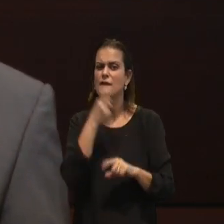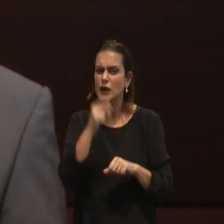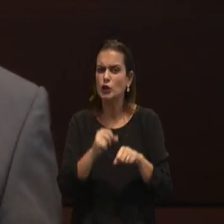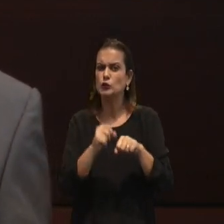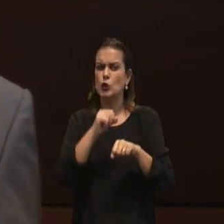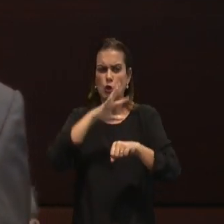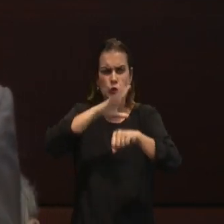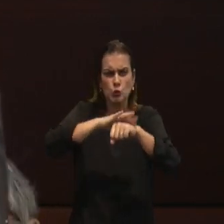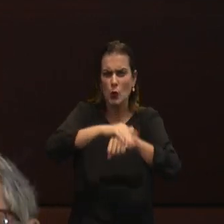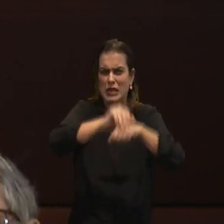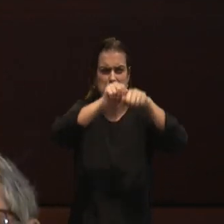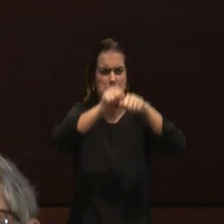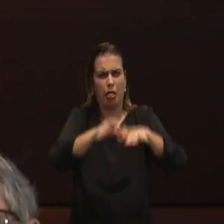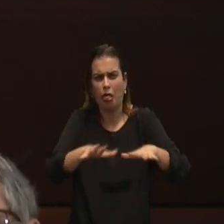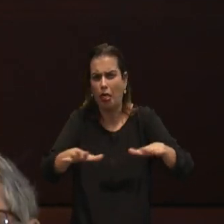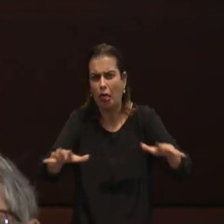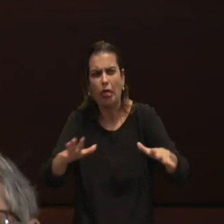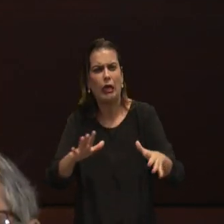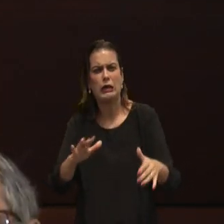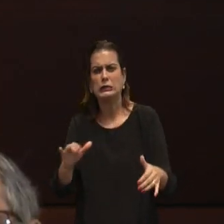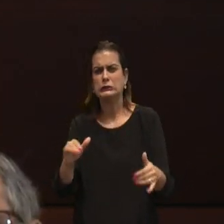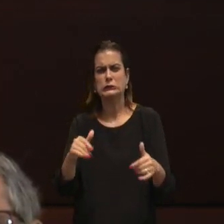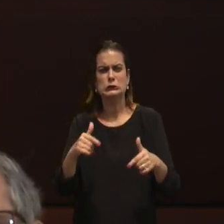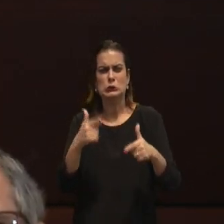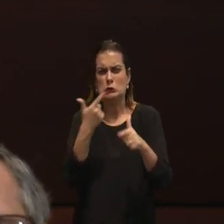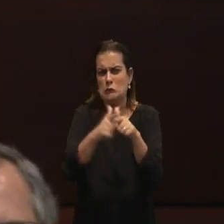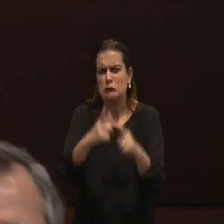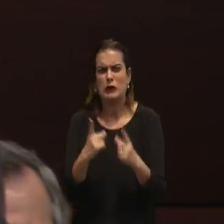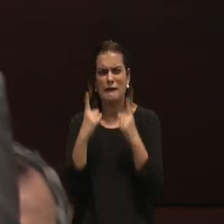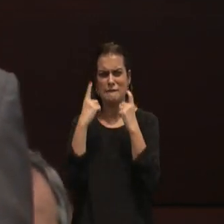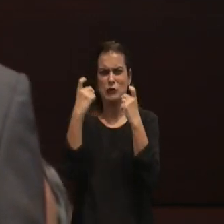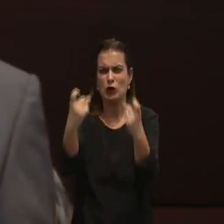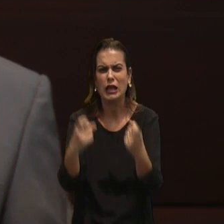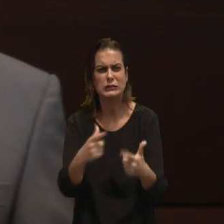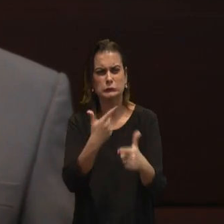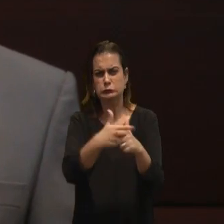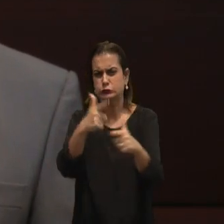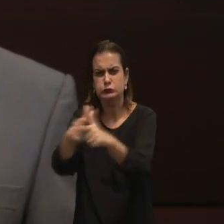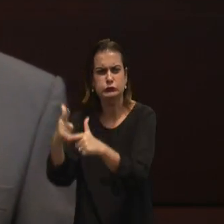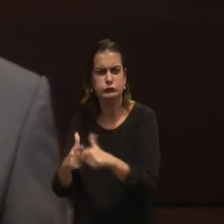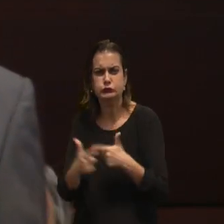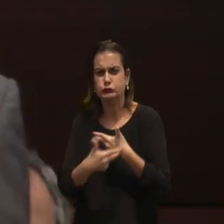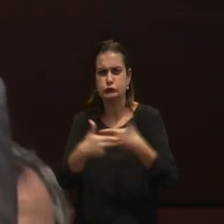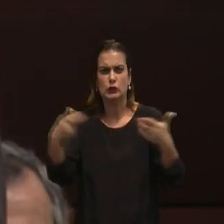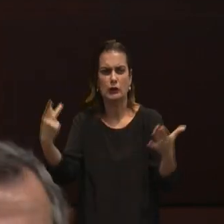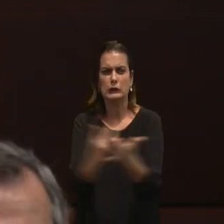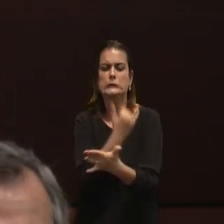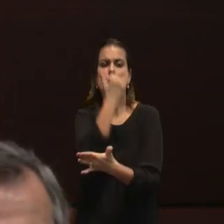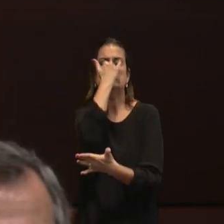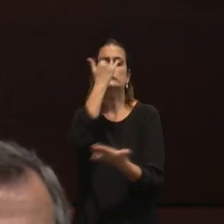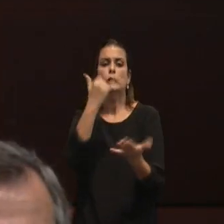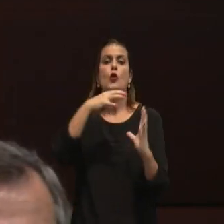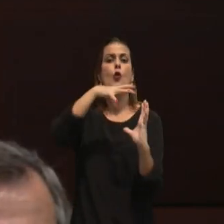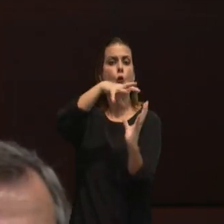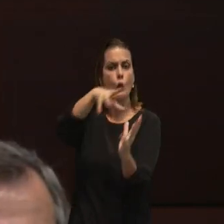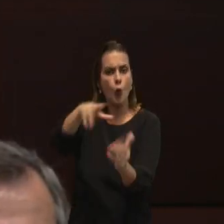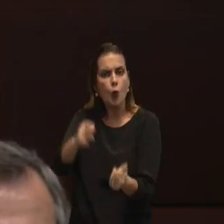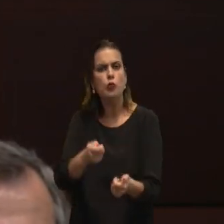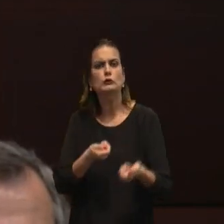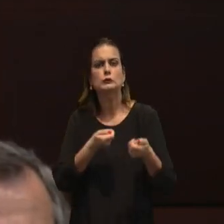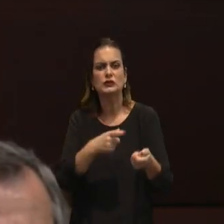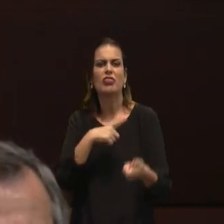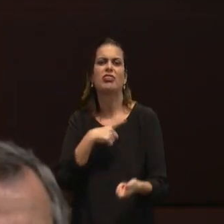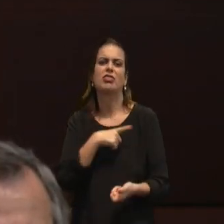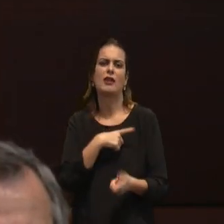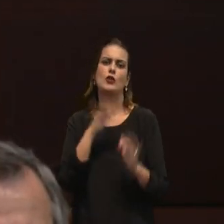das catástrofes, dos desastres, da violência e de tantas outras coisas que o mundo enfrentaria